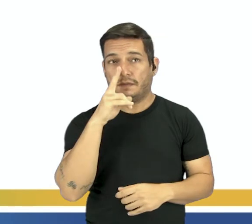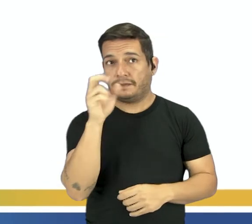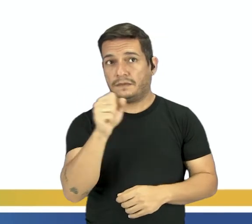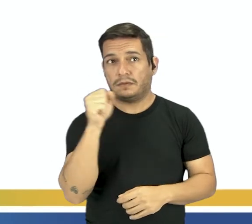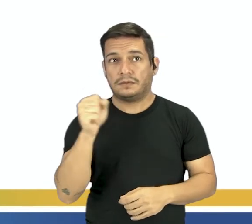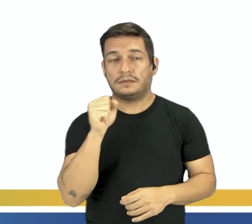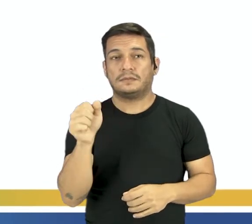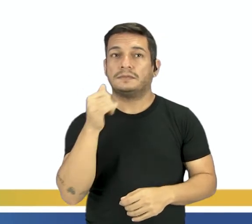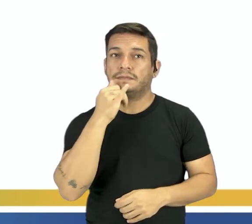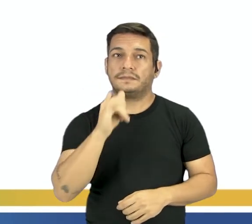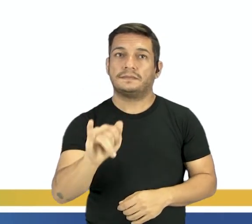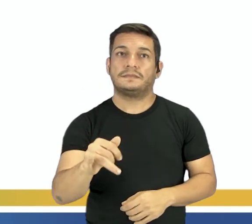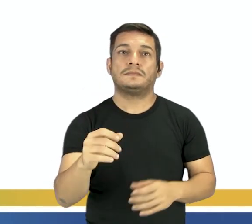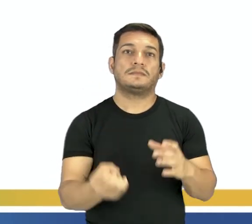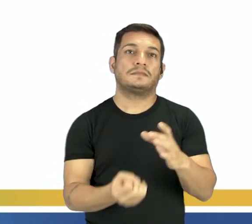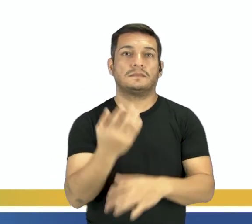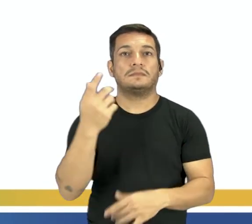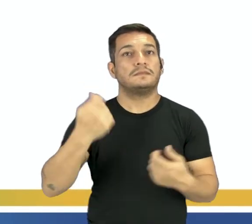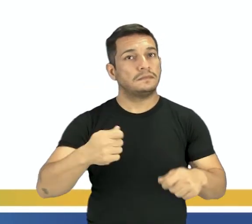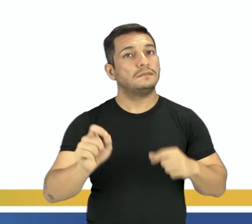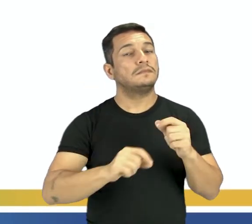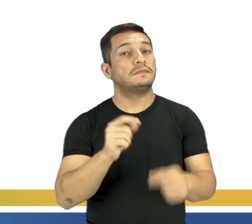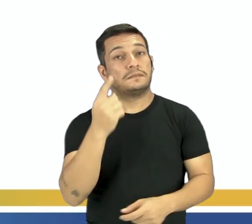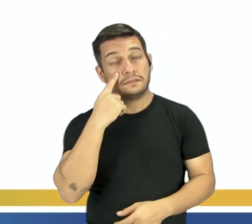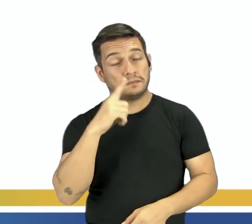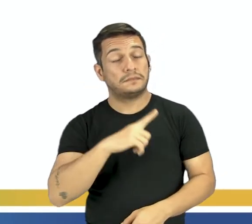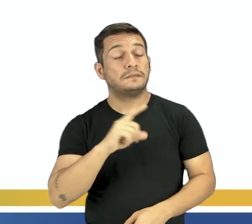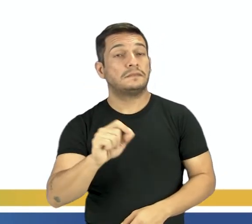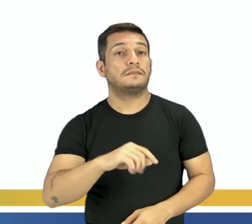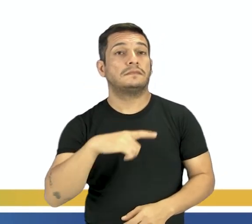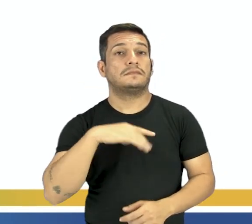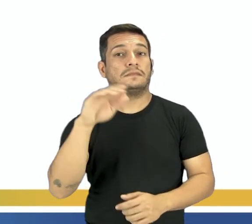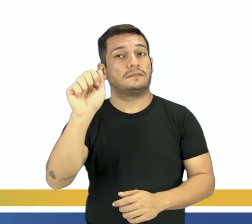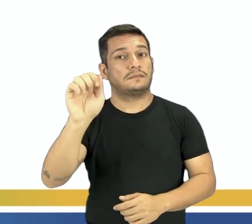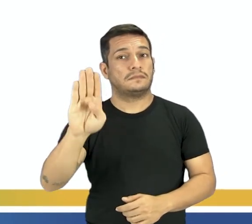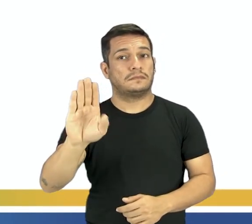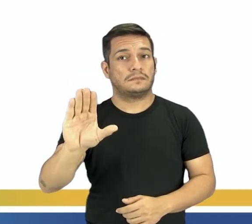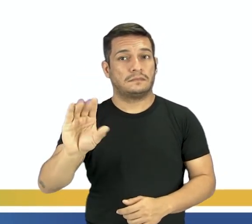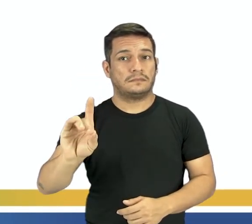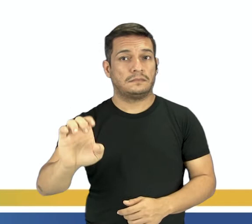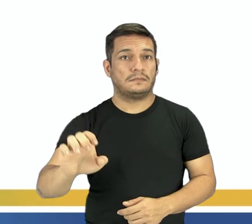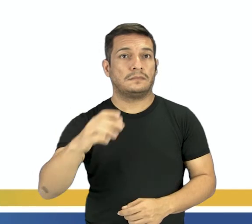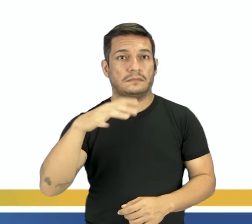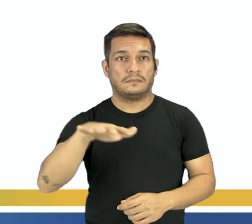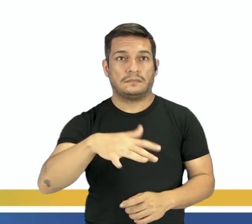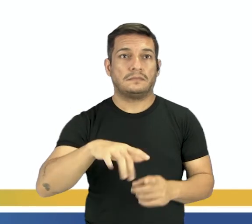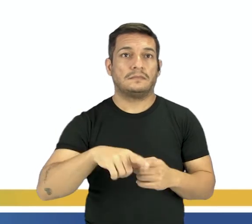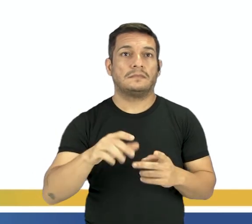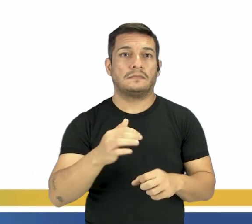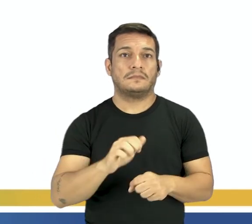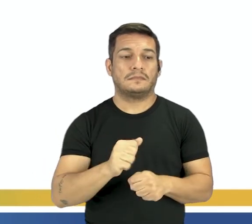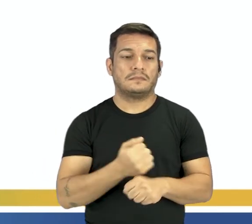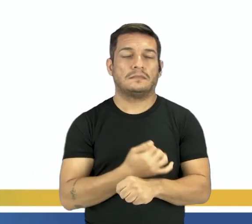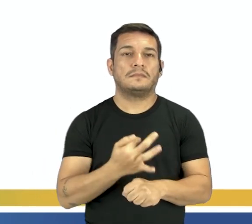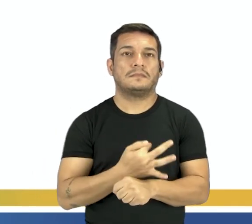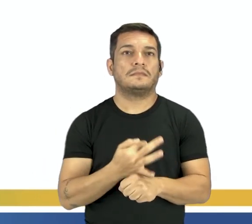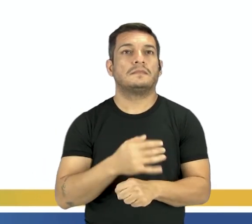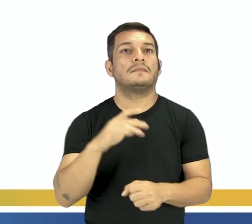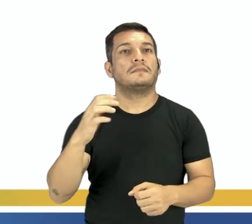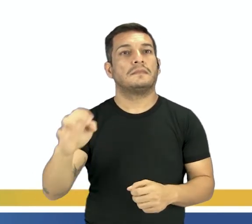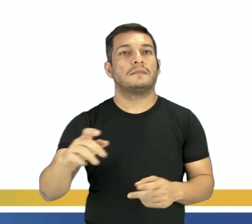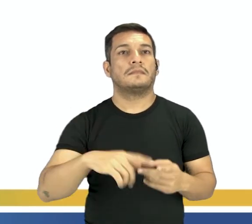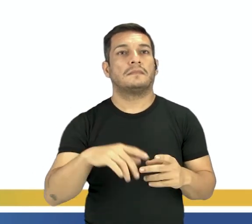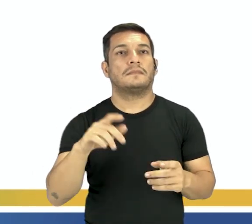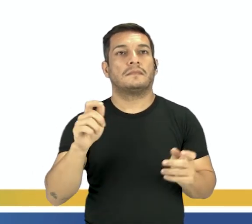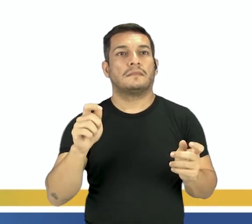força eletromotriz surja, é necessário haver, e aí tem algumas opções: campo elétrico, resistência elétrica,